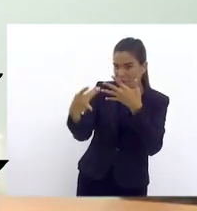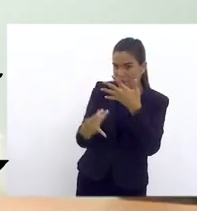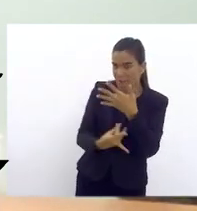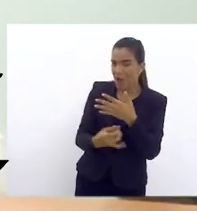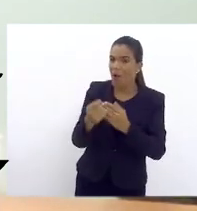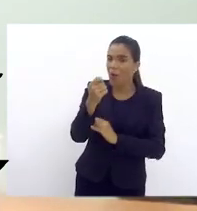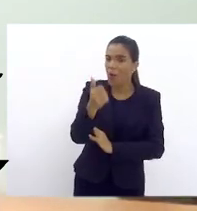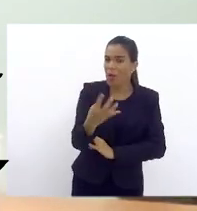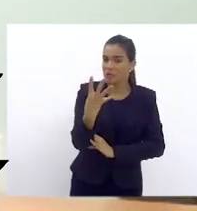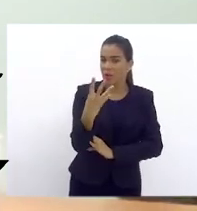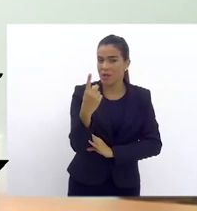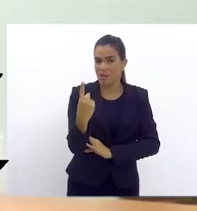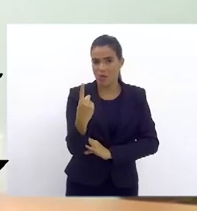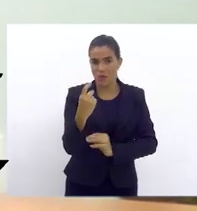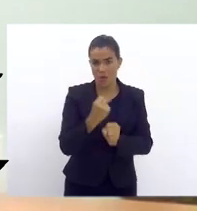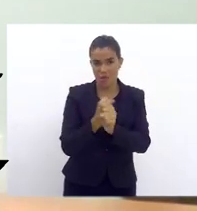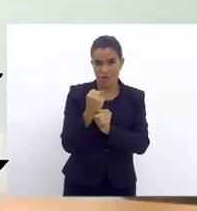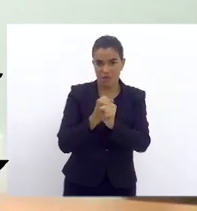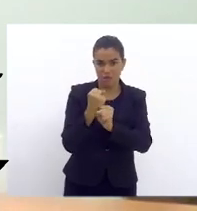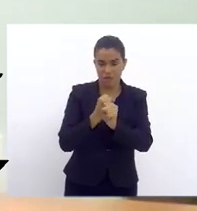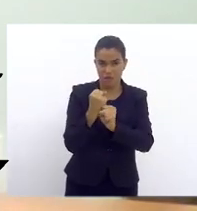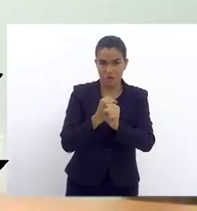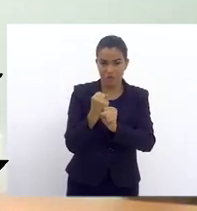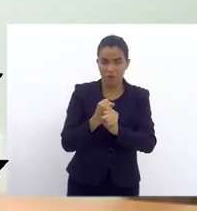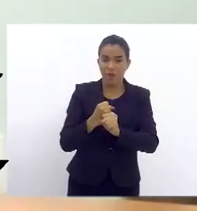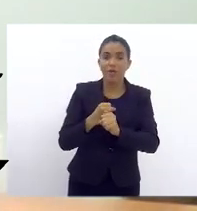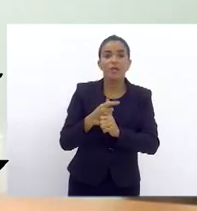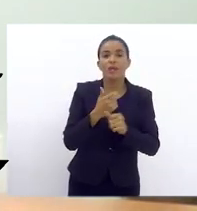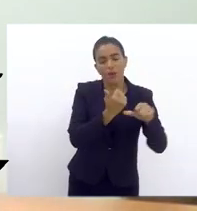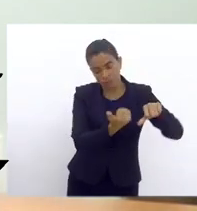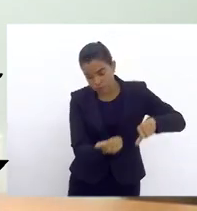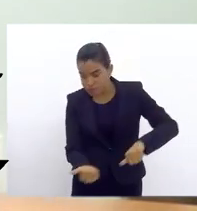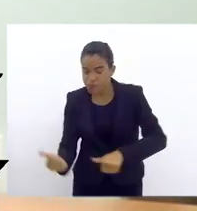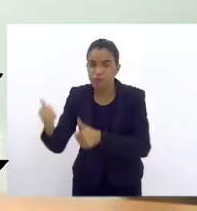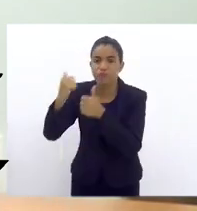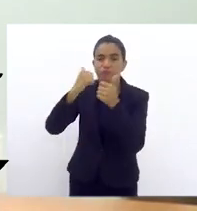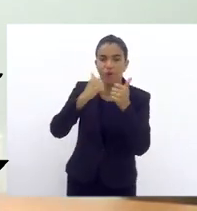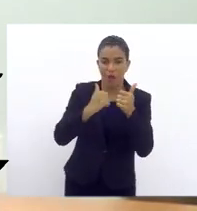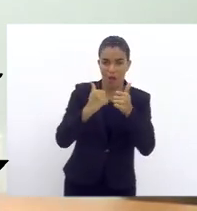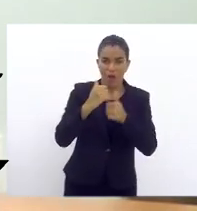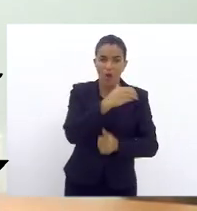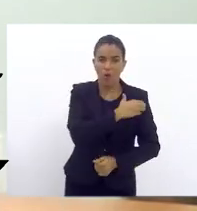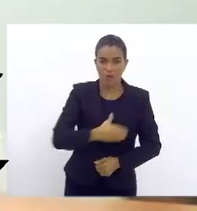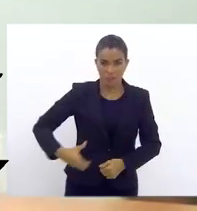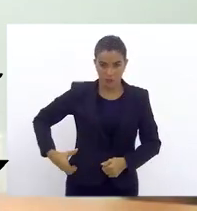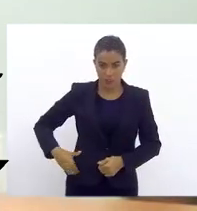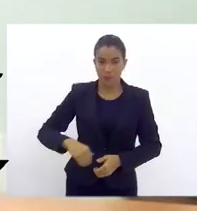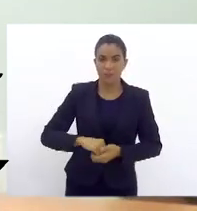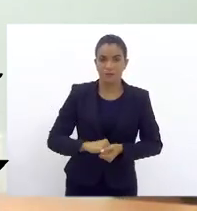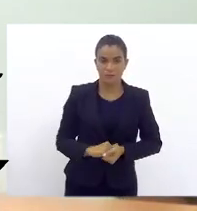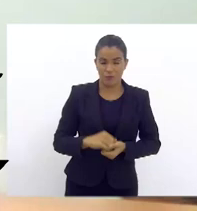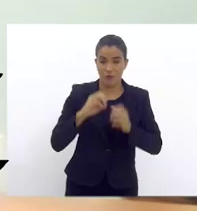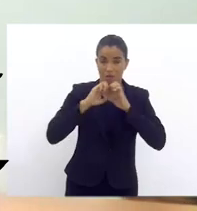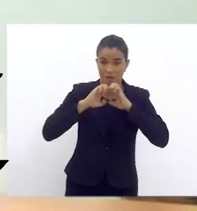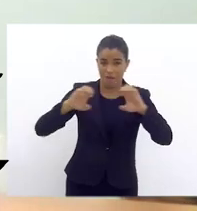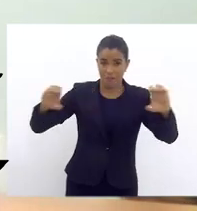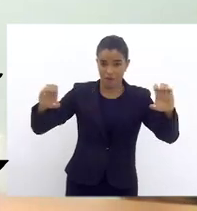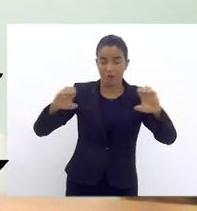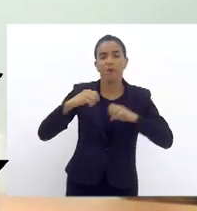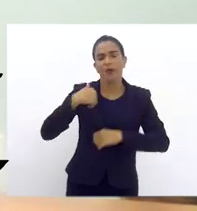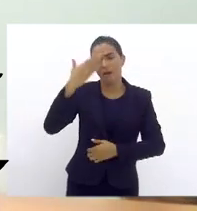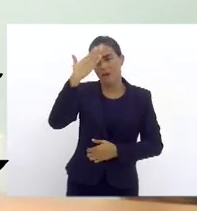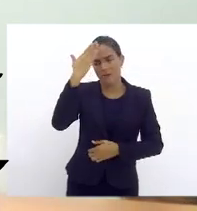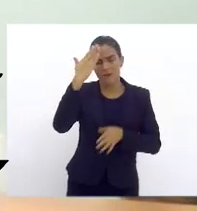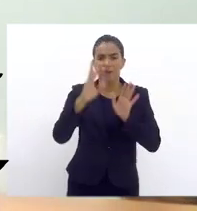tem quase 41 anos que eu me converti ao cristianismo no evangelho sei o que